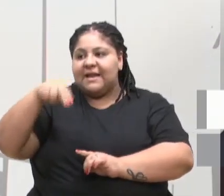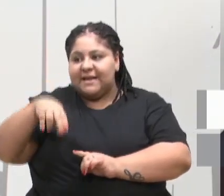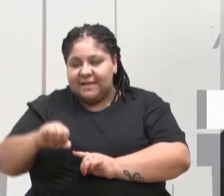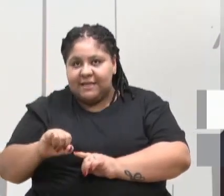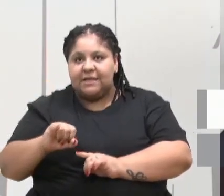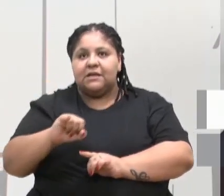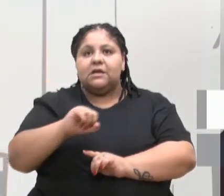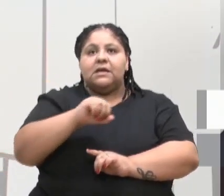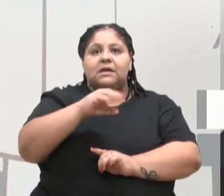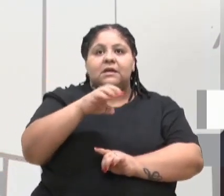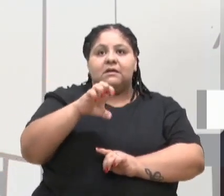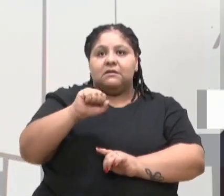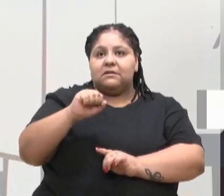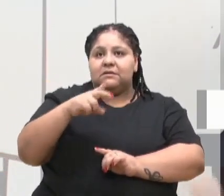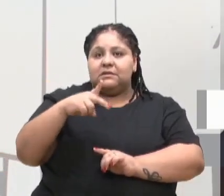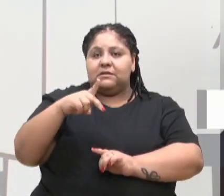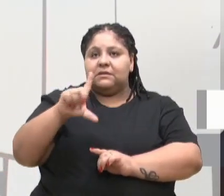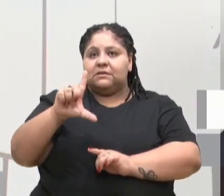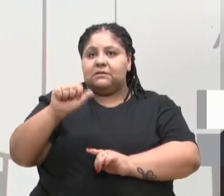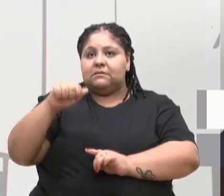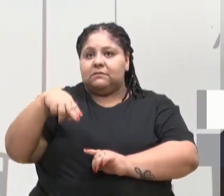UBS Esplanada, do bairro